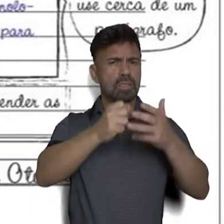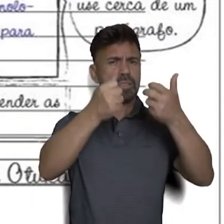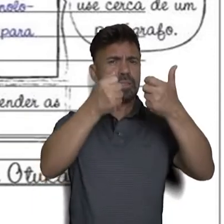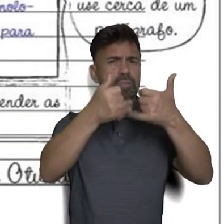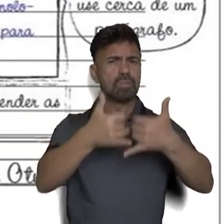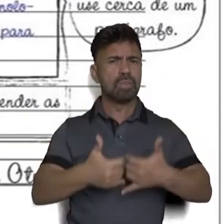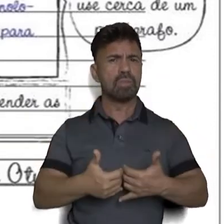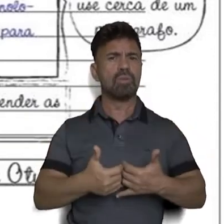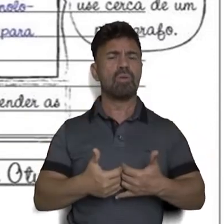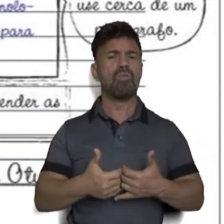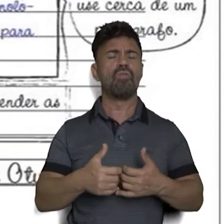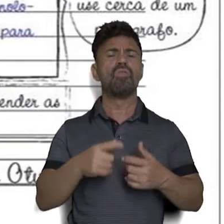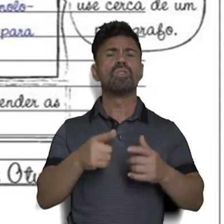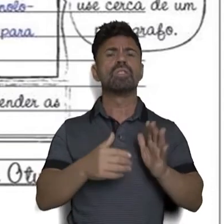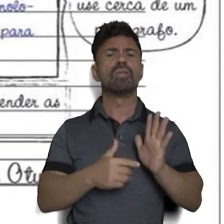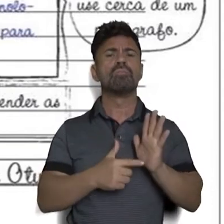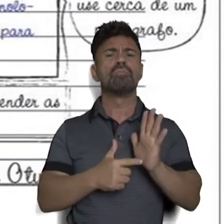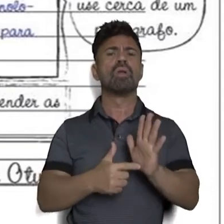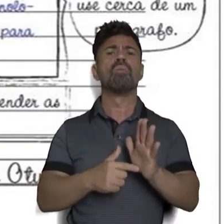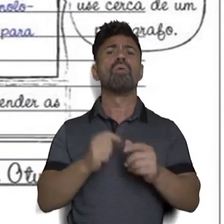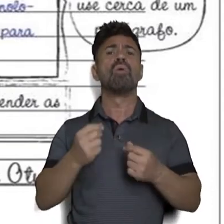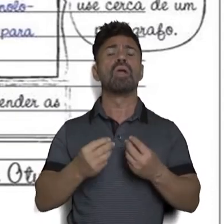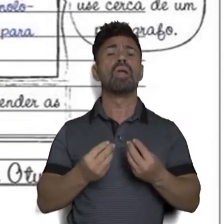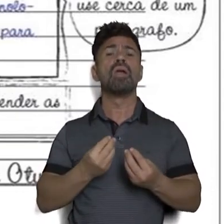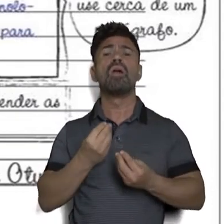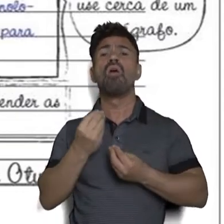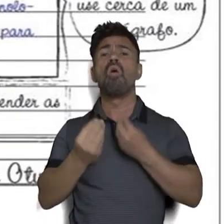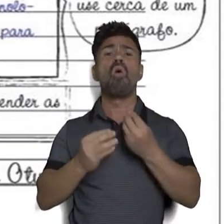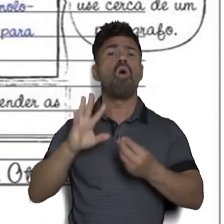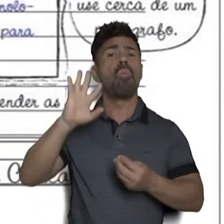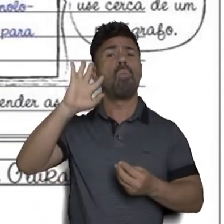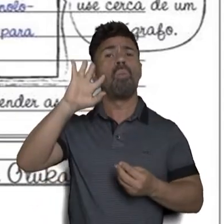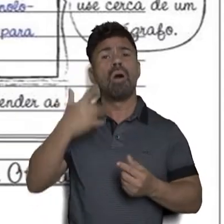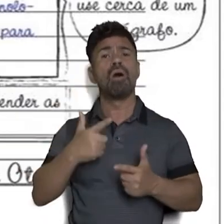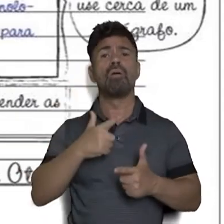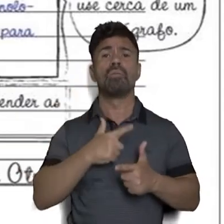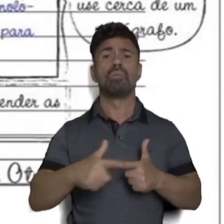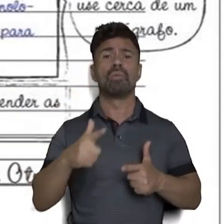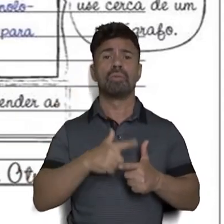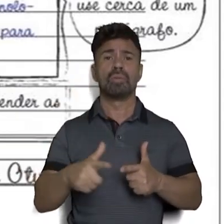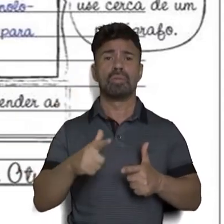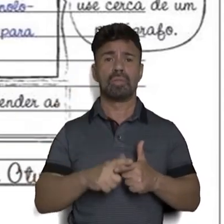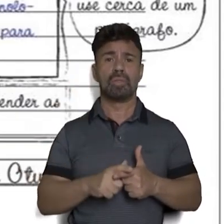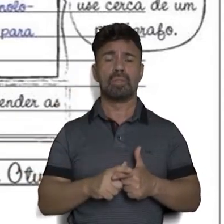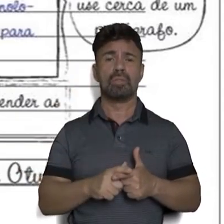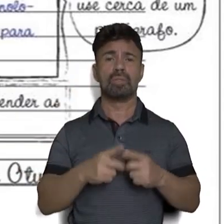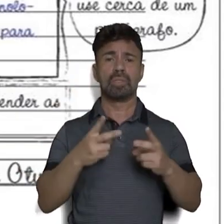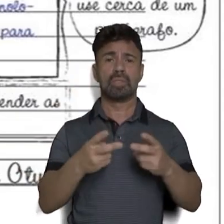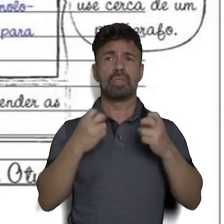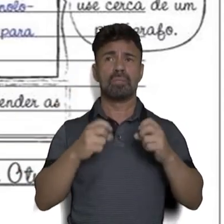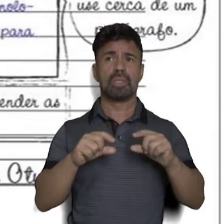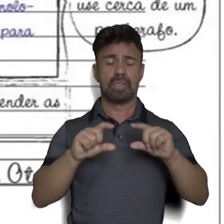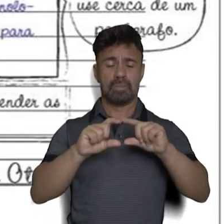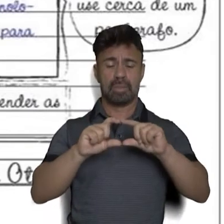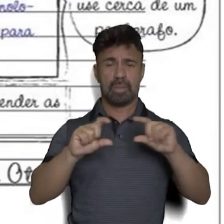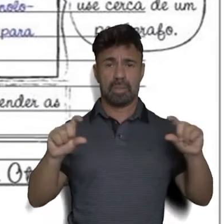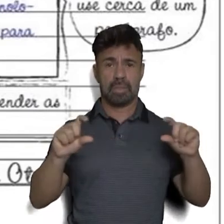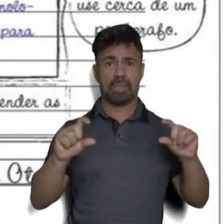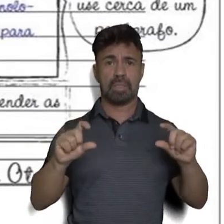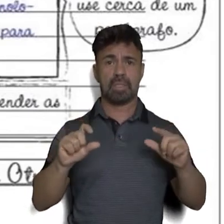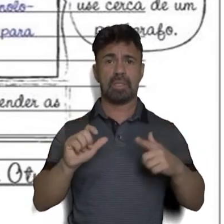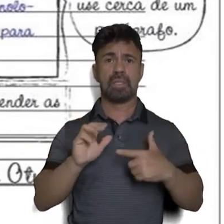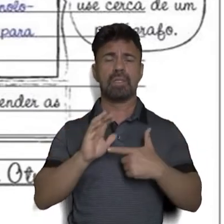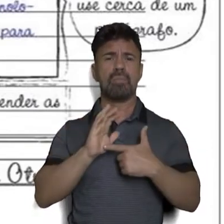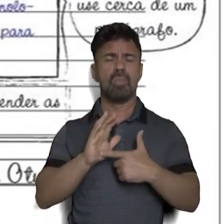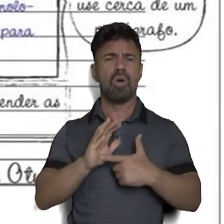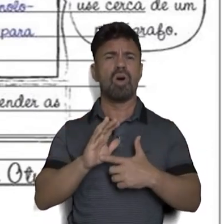entanto, você propõe uma intervenção a esse problema. Aqui no final você pode perceber aqui nessa linha, que diz assim, mostra